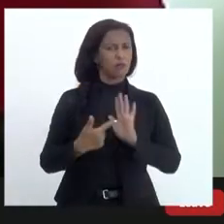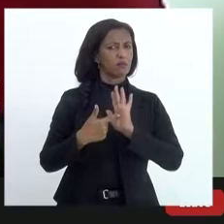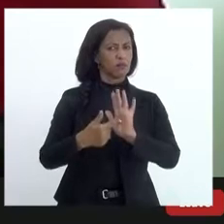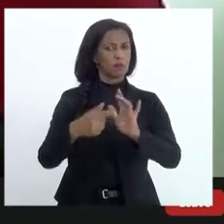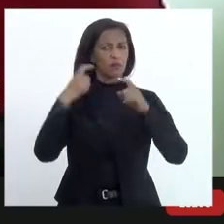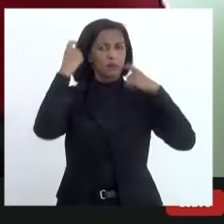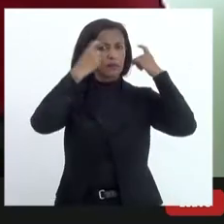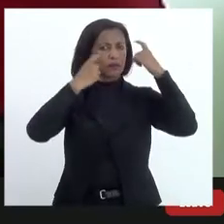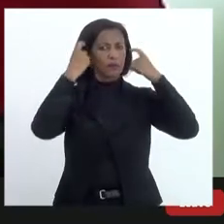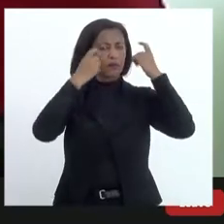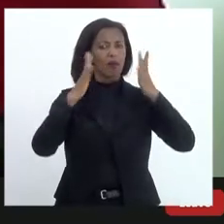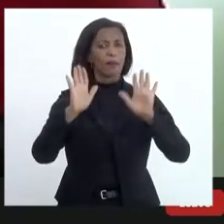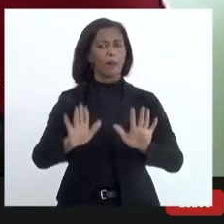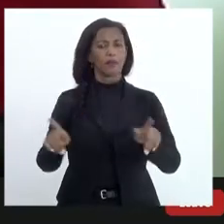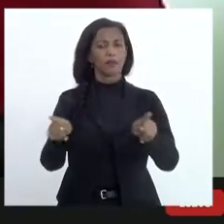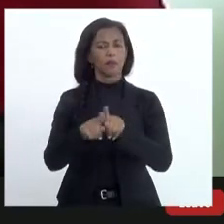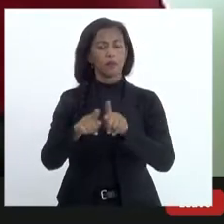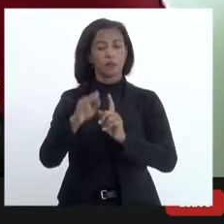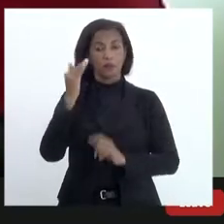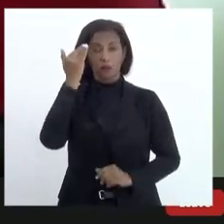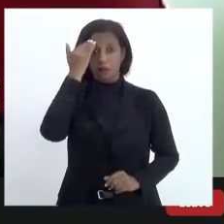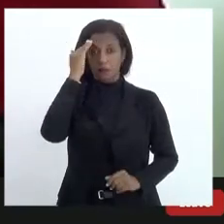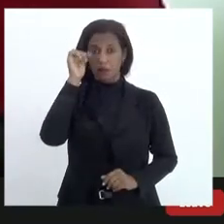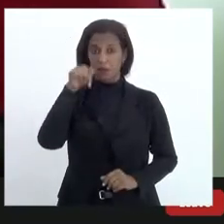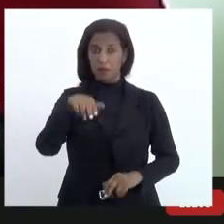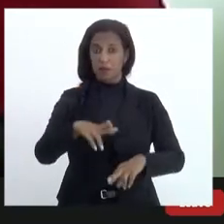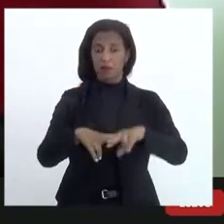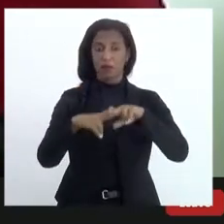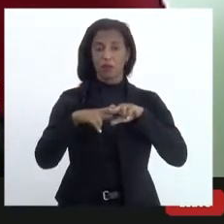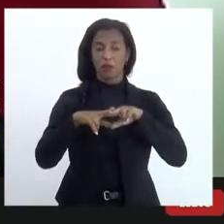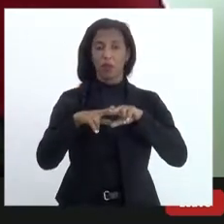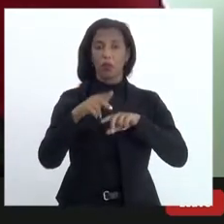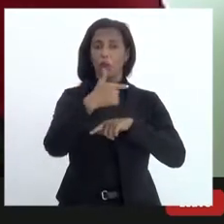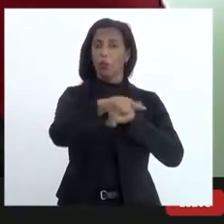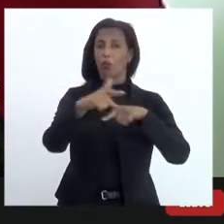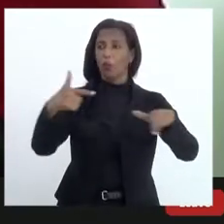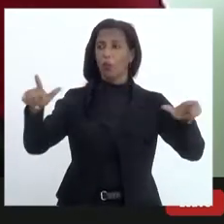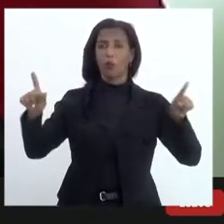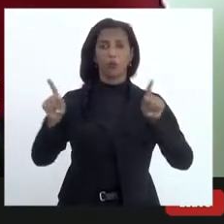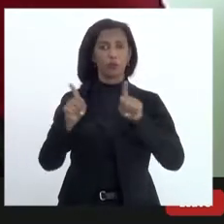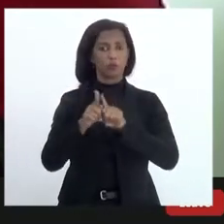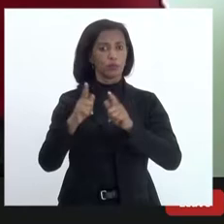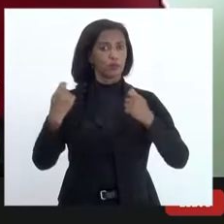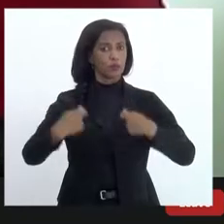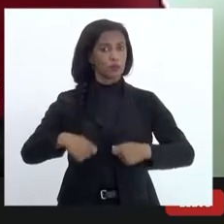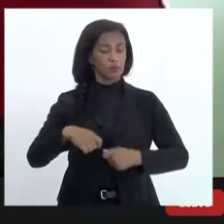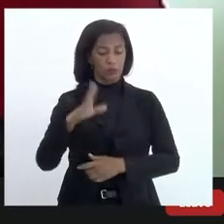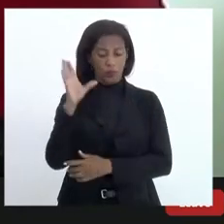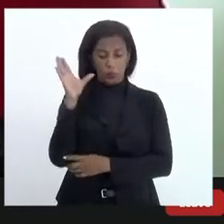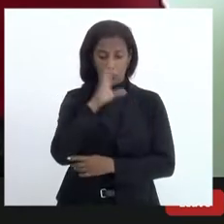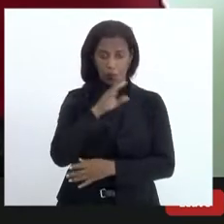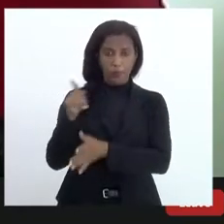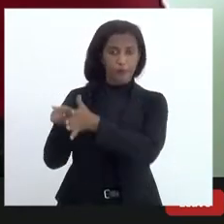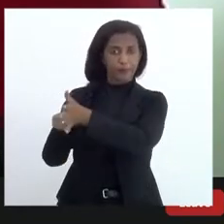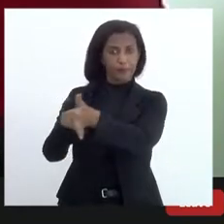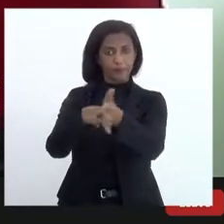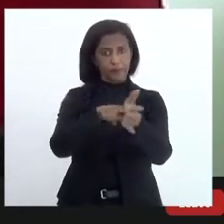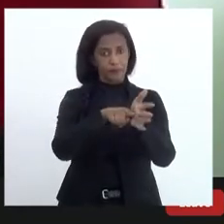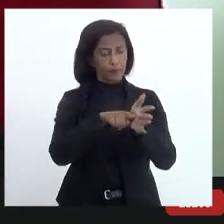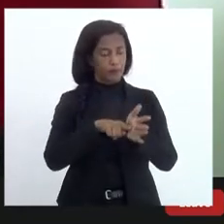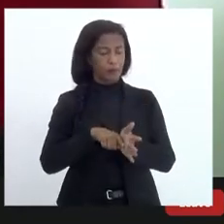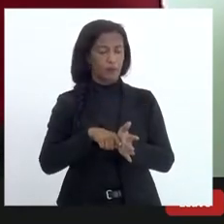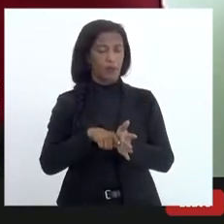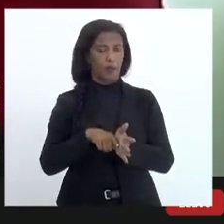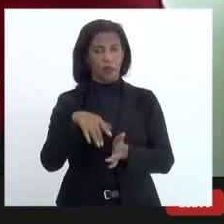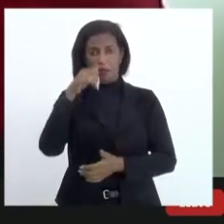preocupação, mas o nosso entendimento de que este caso, como tantos outros, devam ser imediatamente investigados para